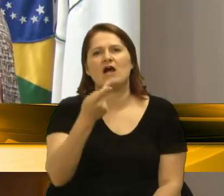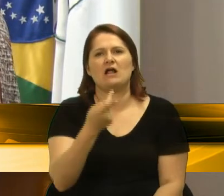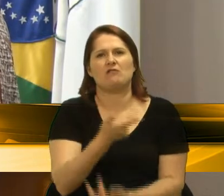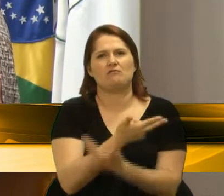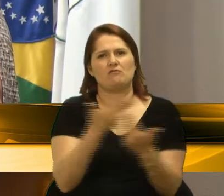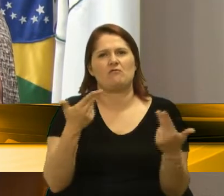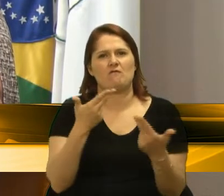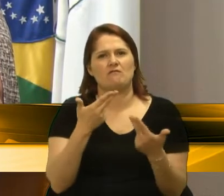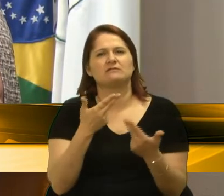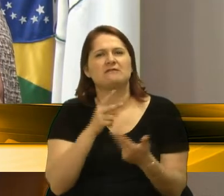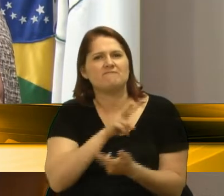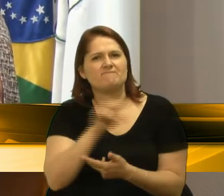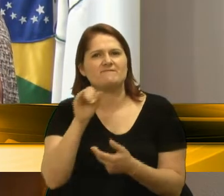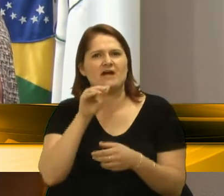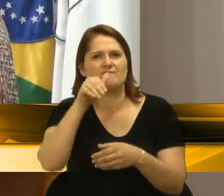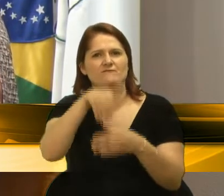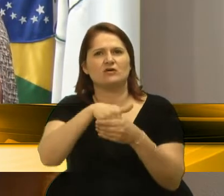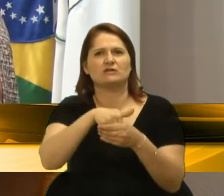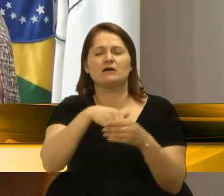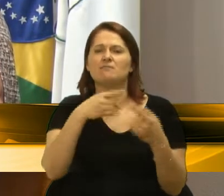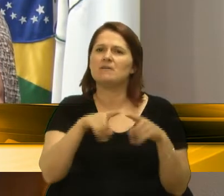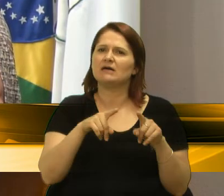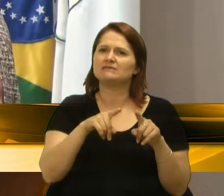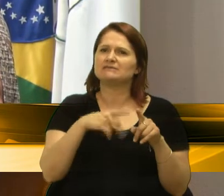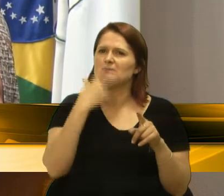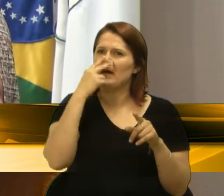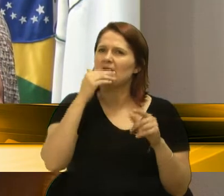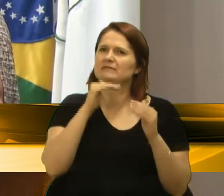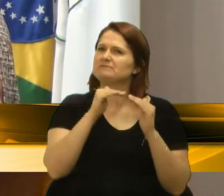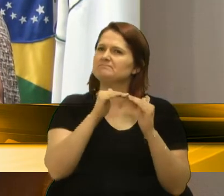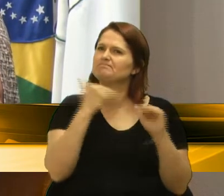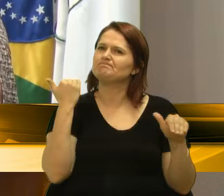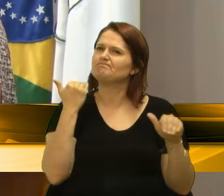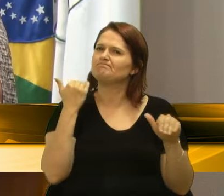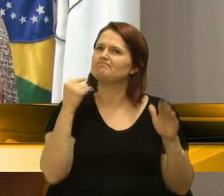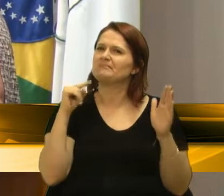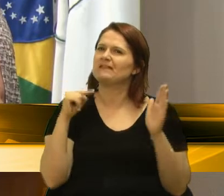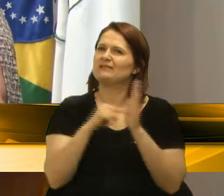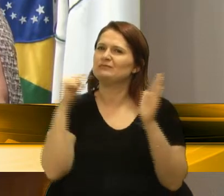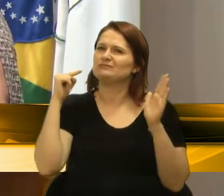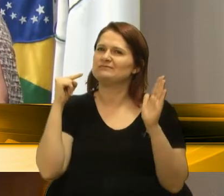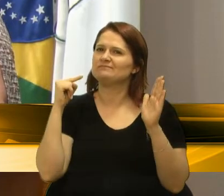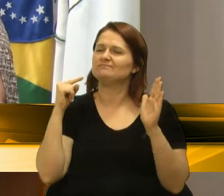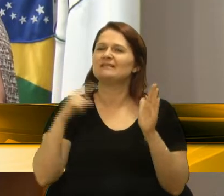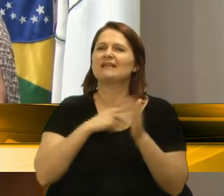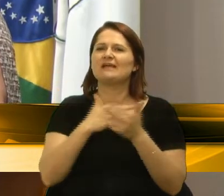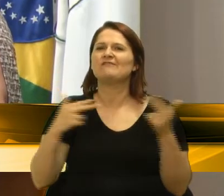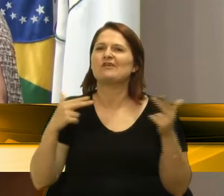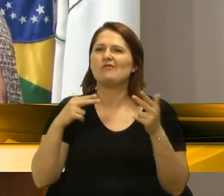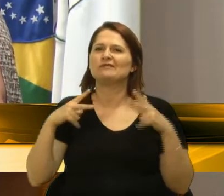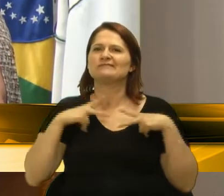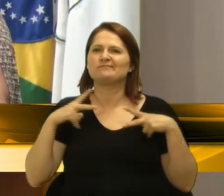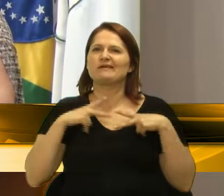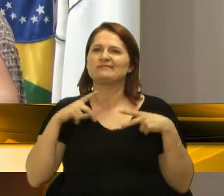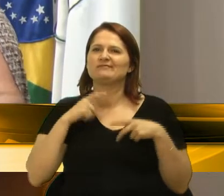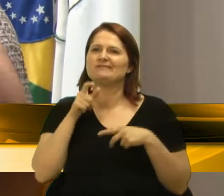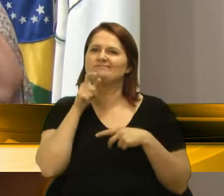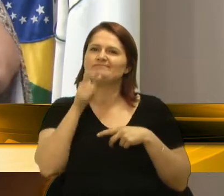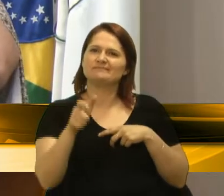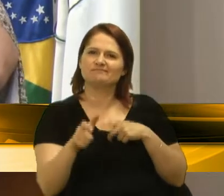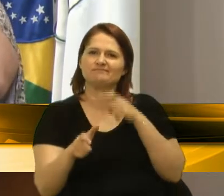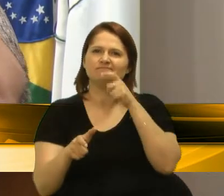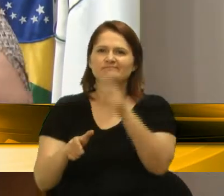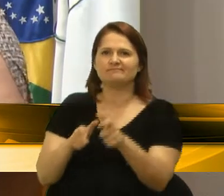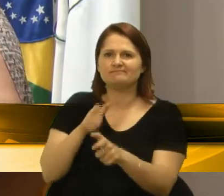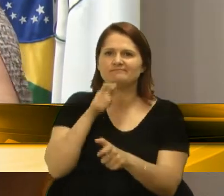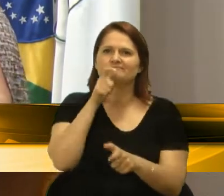com os fatos alegados na denúncia. Se insurgiram em ataques pessoais ao senhor prefeito, deixando de lado